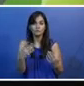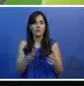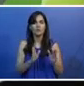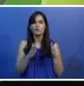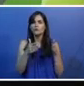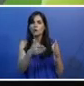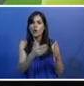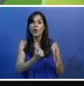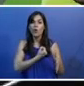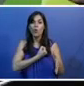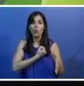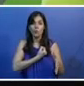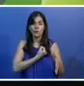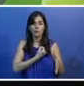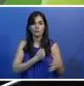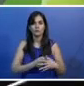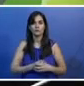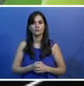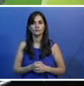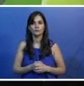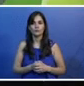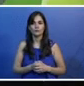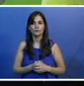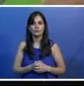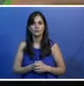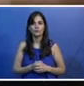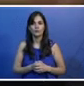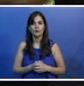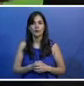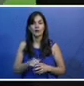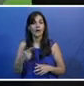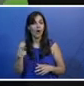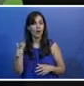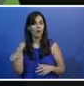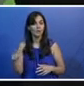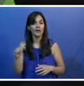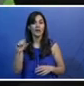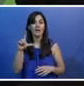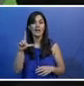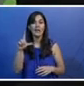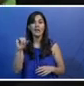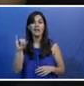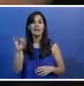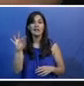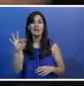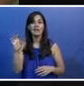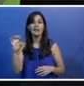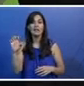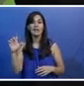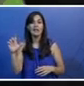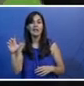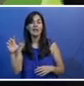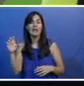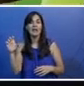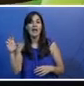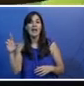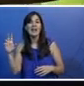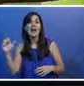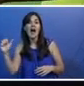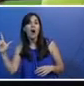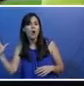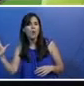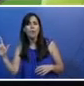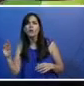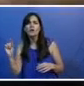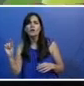as letras juntas. Eu tirei o número, fica só as letras. Então, em 12xy, a